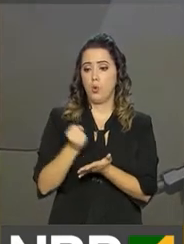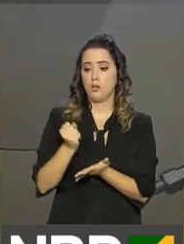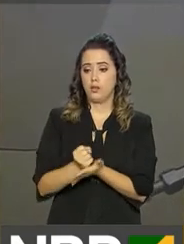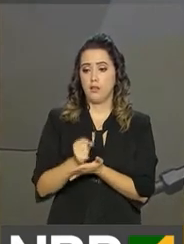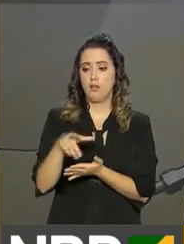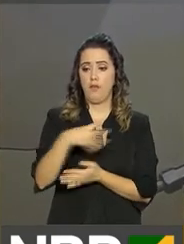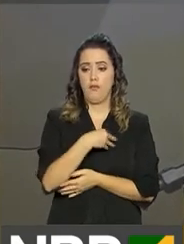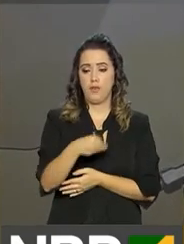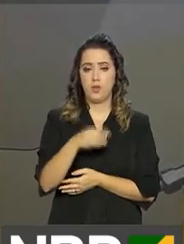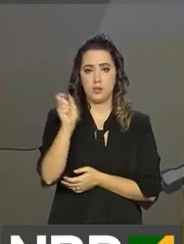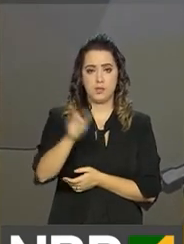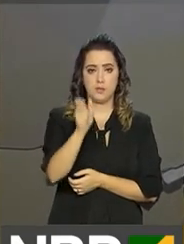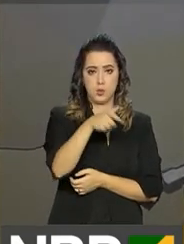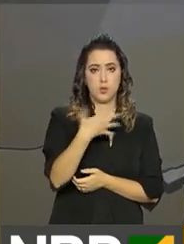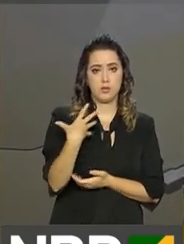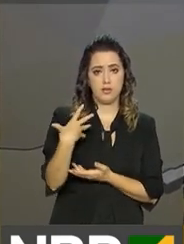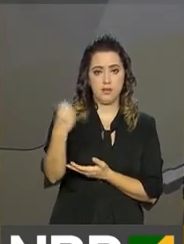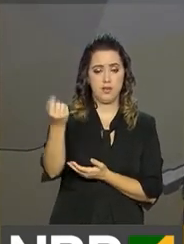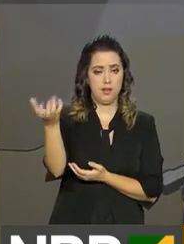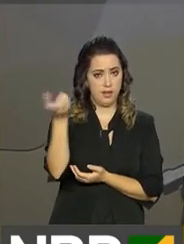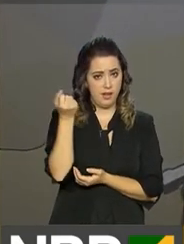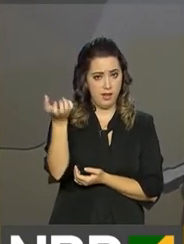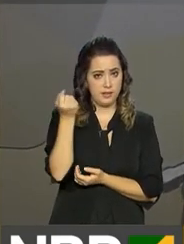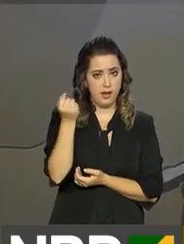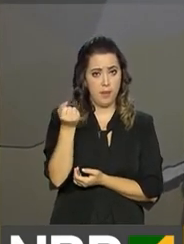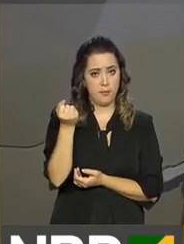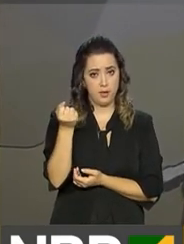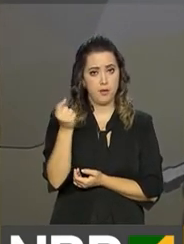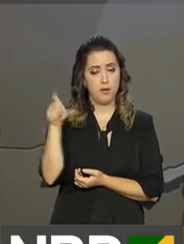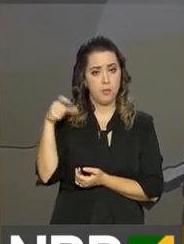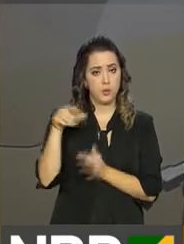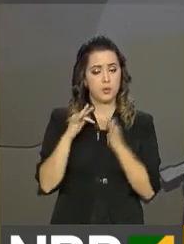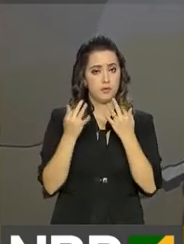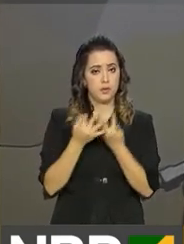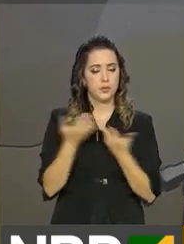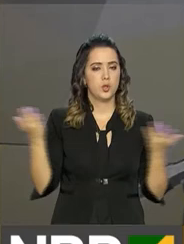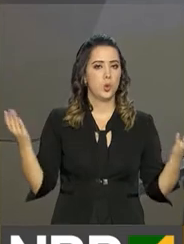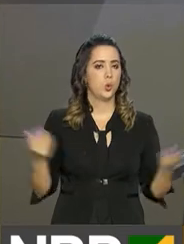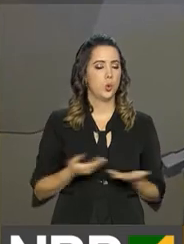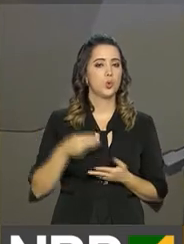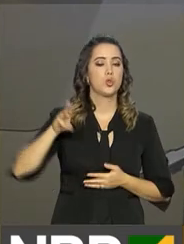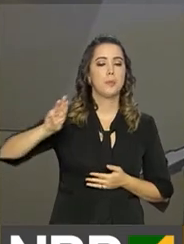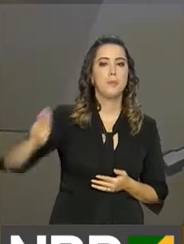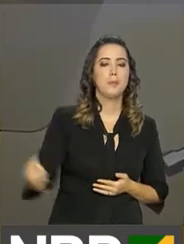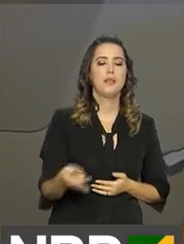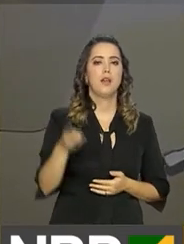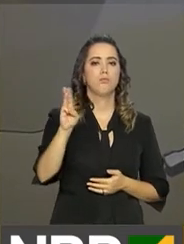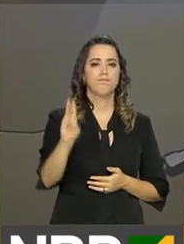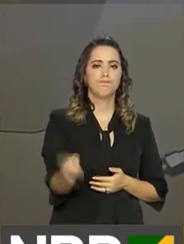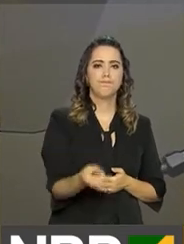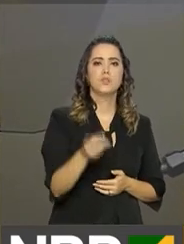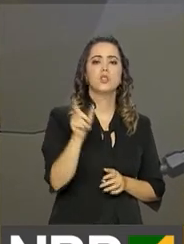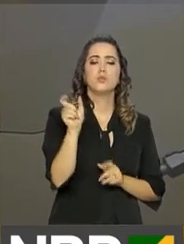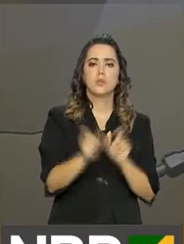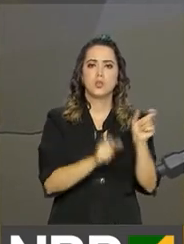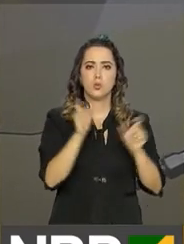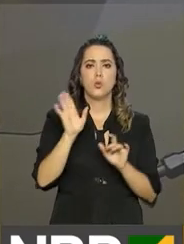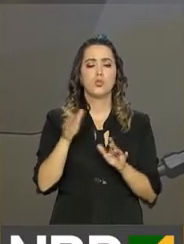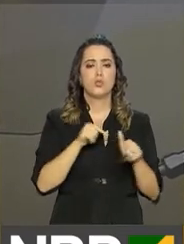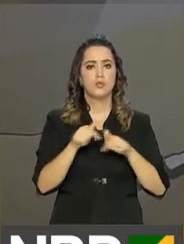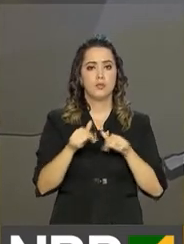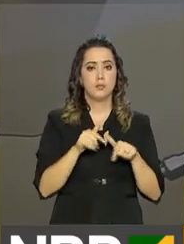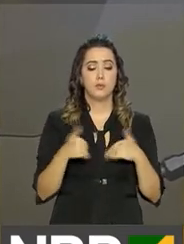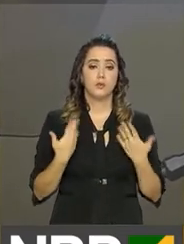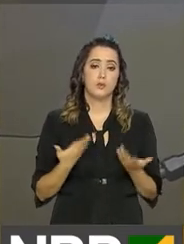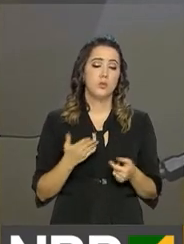daqueles que recebem Bolsa Família. E hoje são milhares de pessoas já empregadas. Para que efeito? Para que, num dado